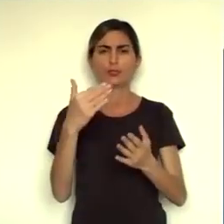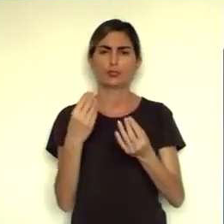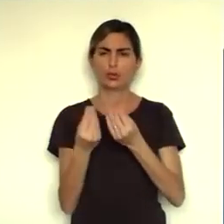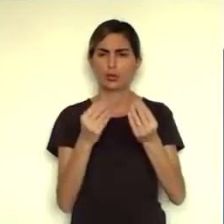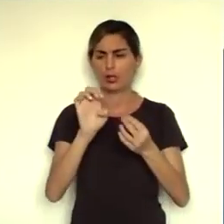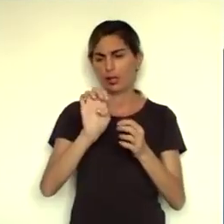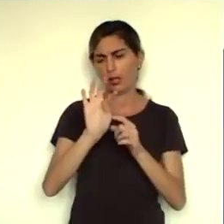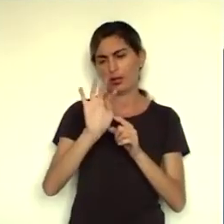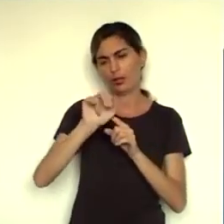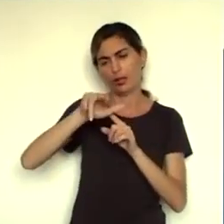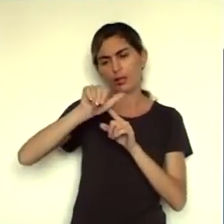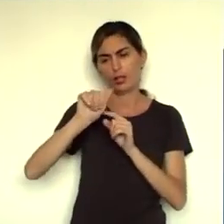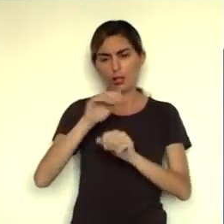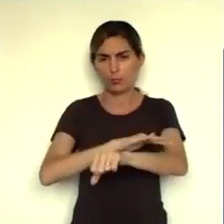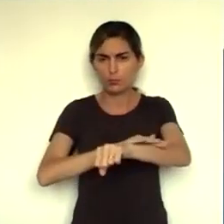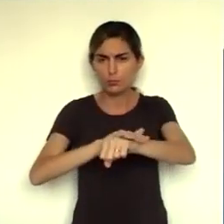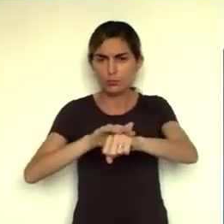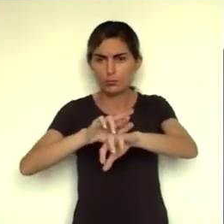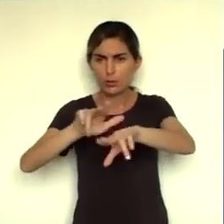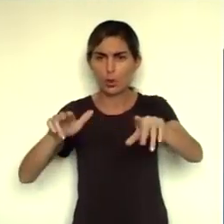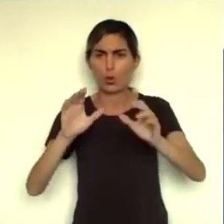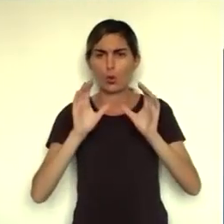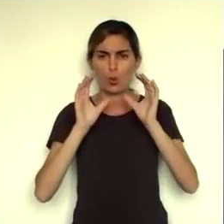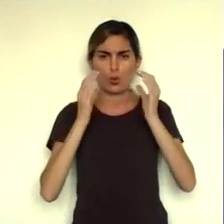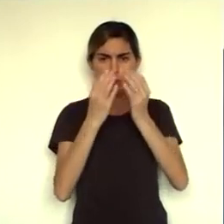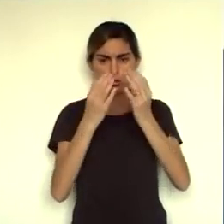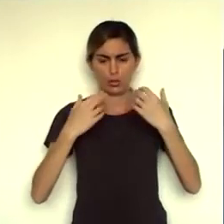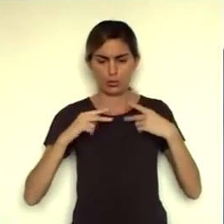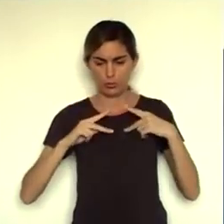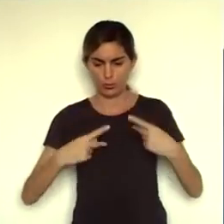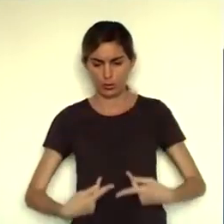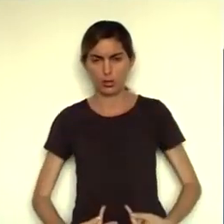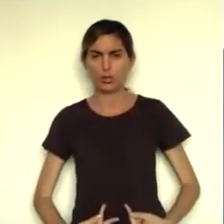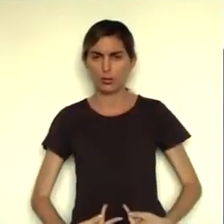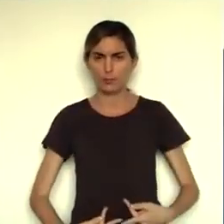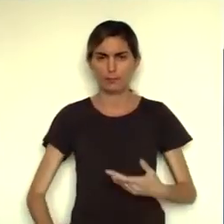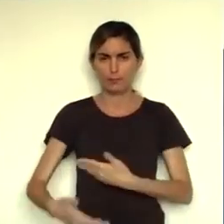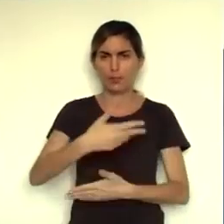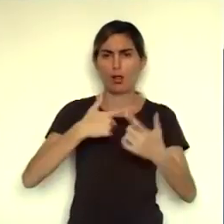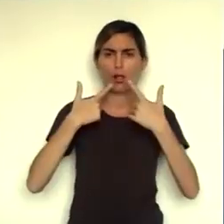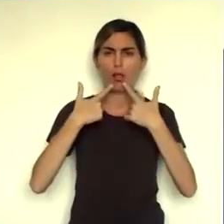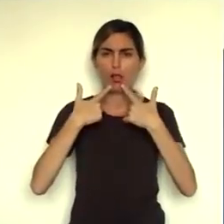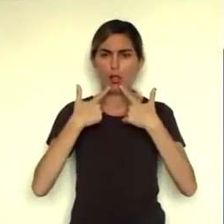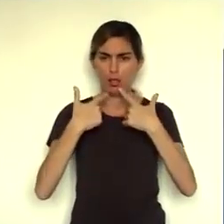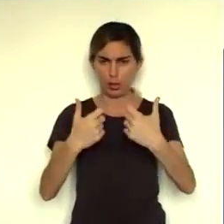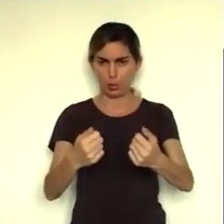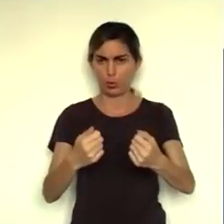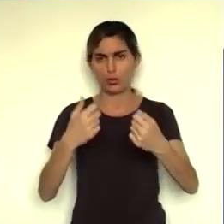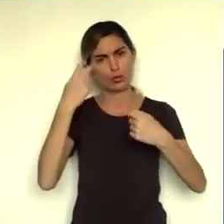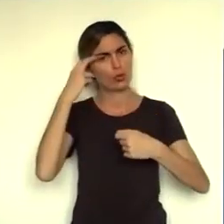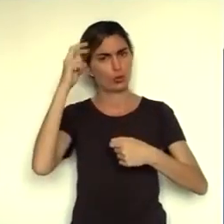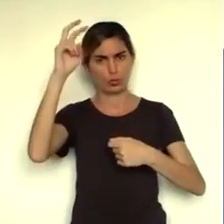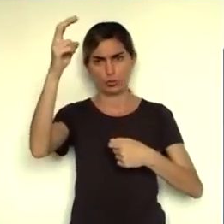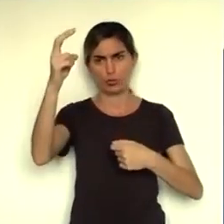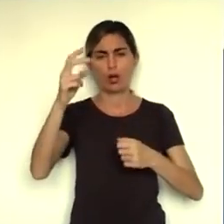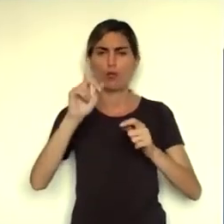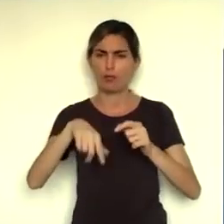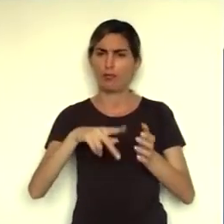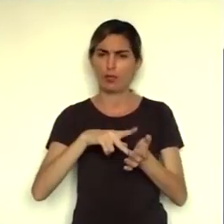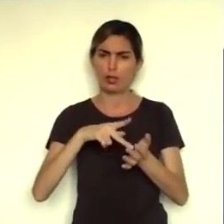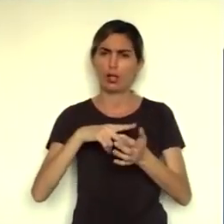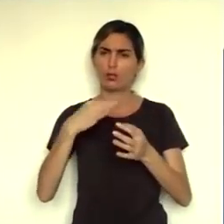Partindo do princípio que a etnia está relacionada à comunidade humana, definida por afinidades linguísticas e culturais, é